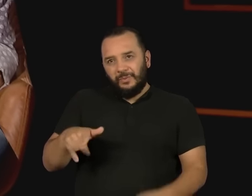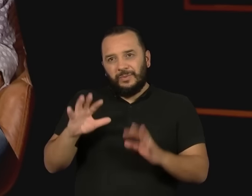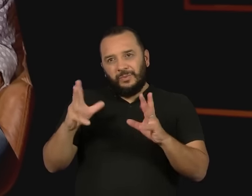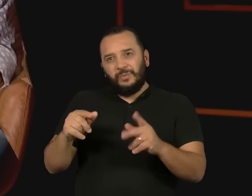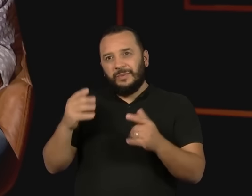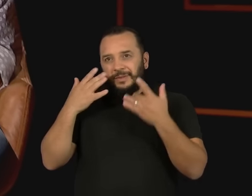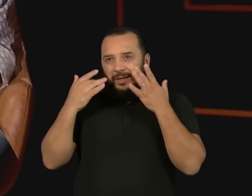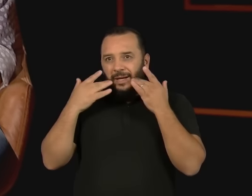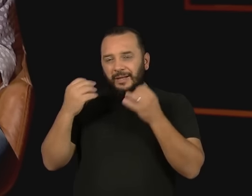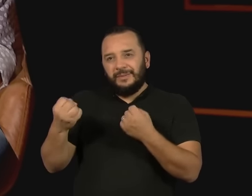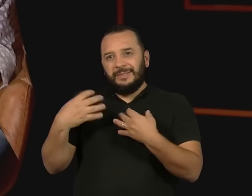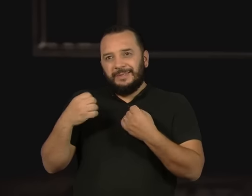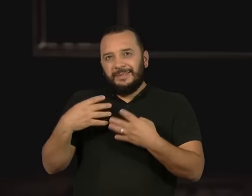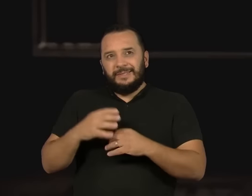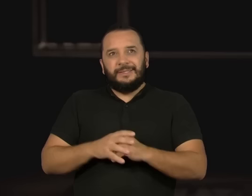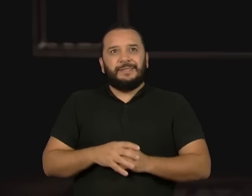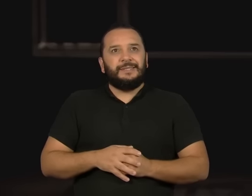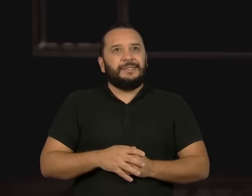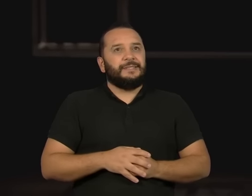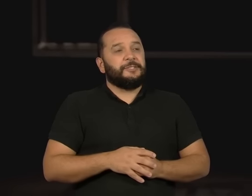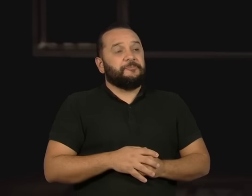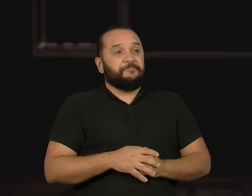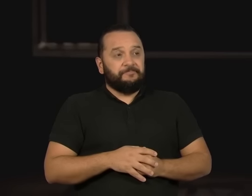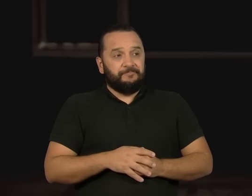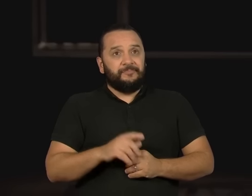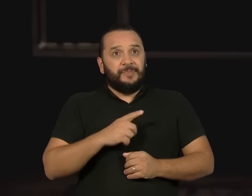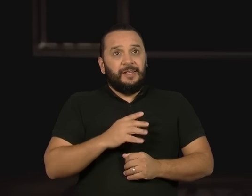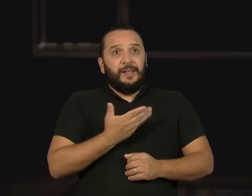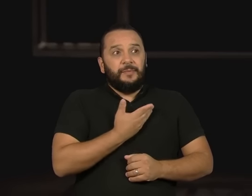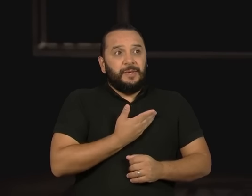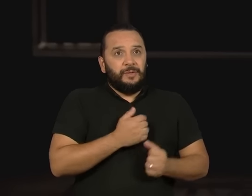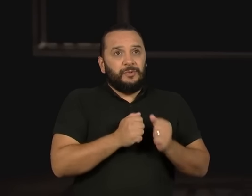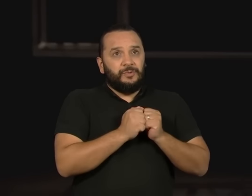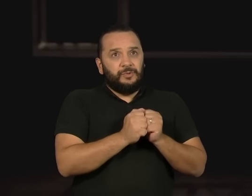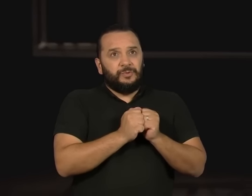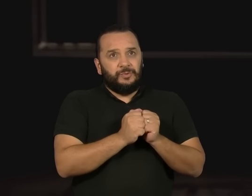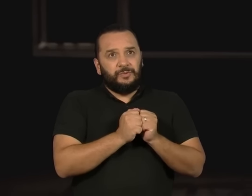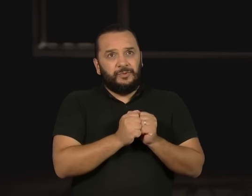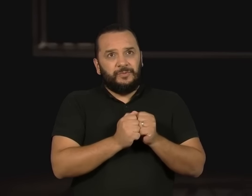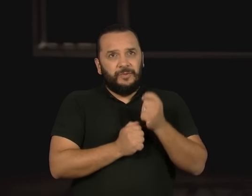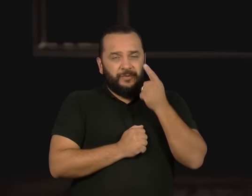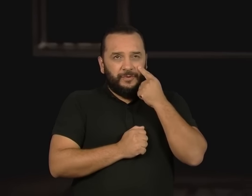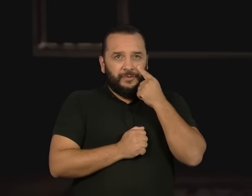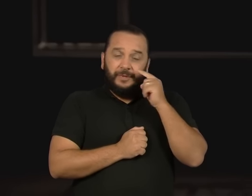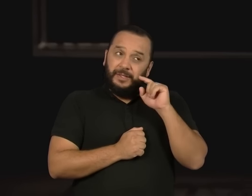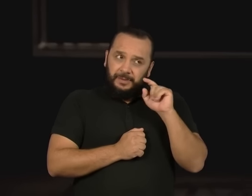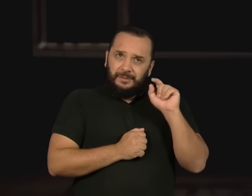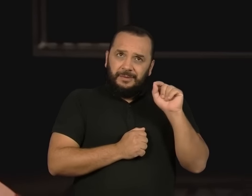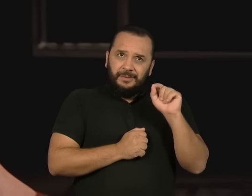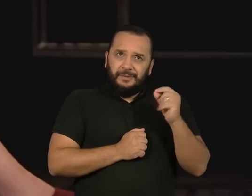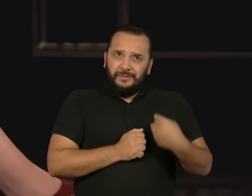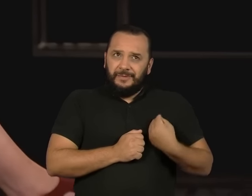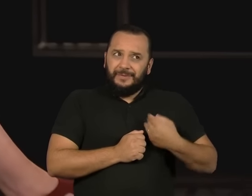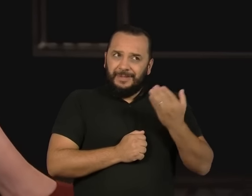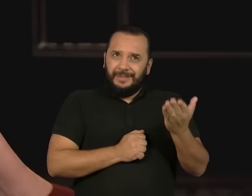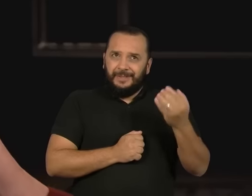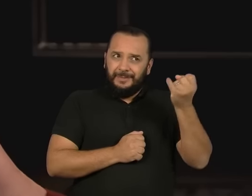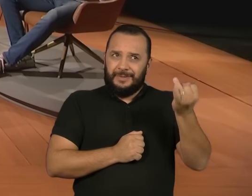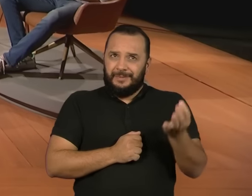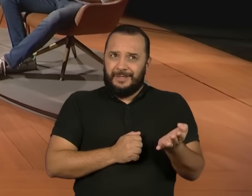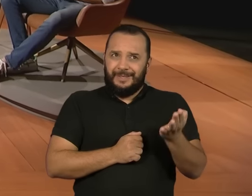ensina, né? Perfeito. Teu grande companheiro aí, quer dizer, vamos ver se é real ou não, está aqui para